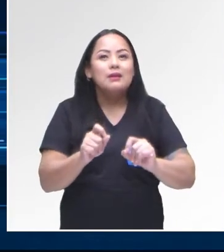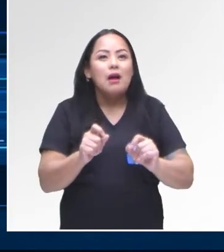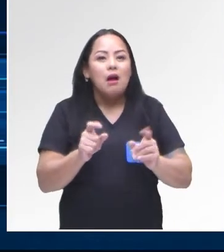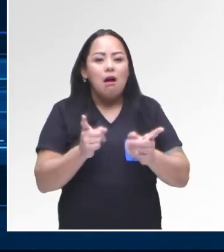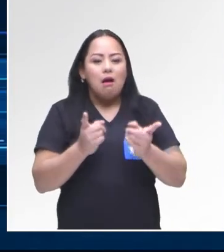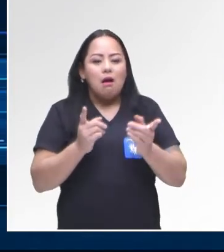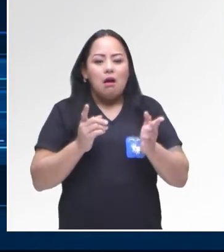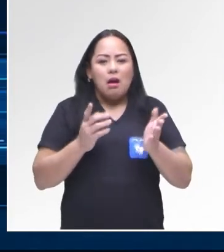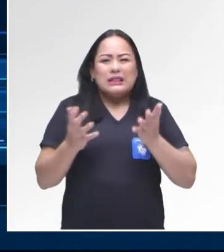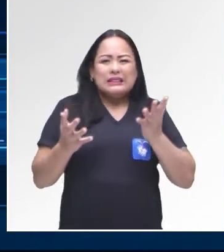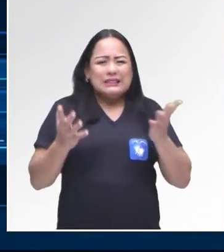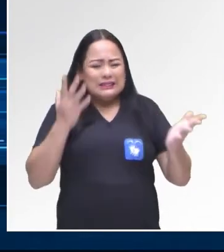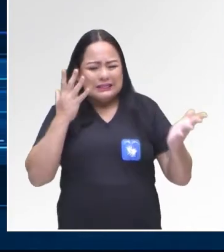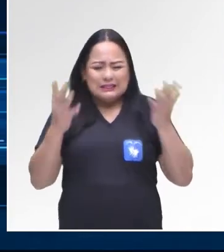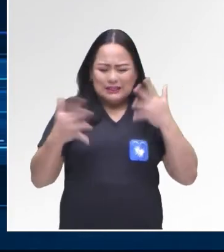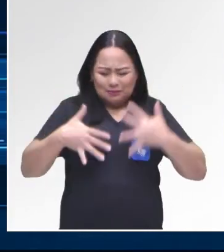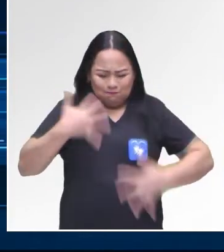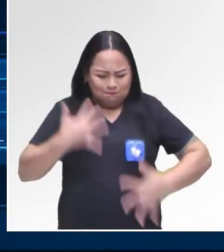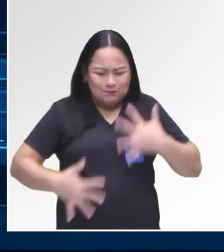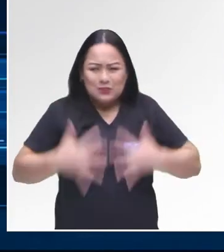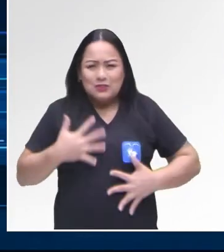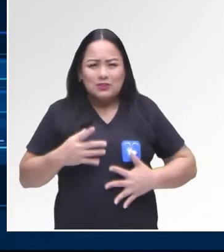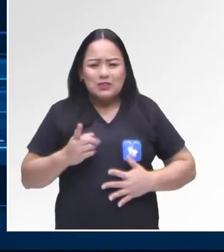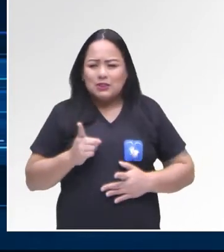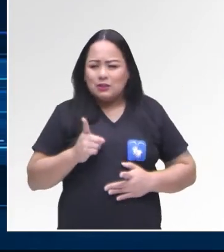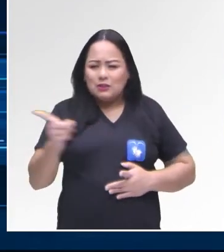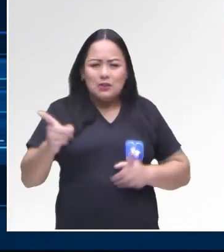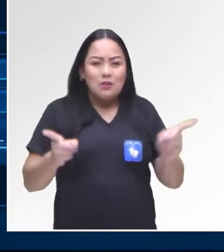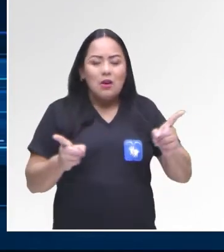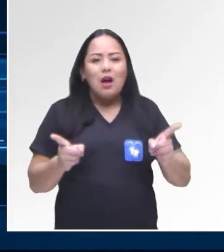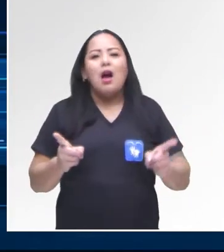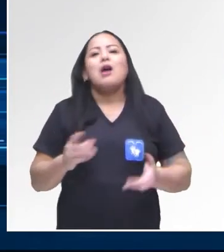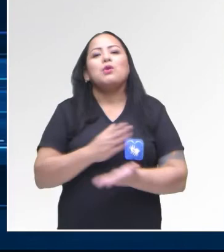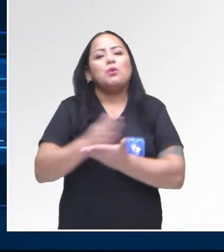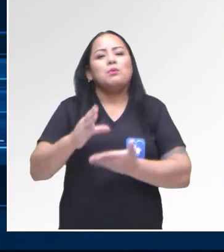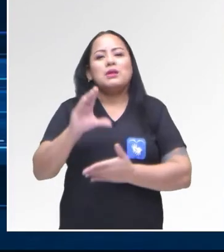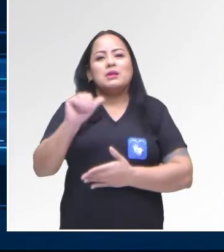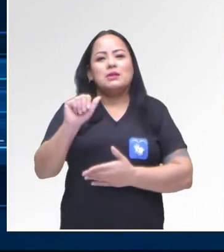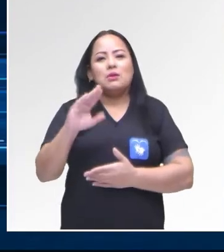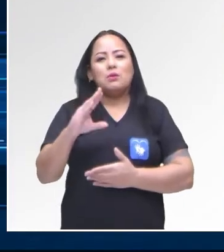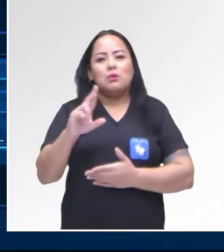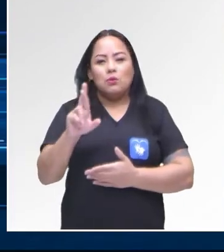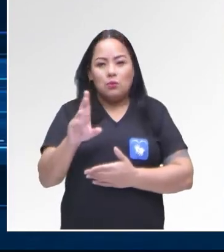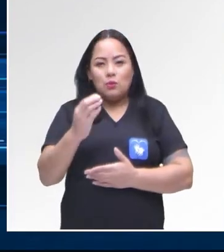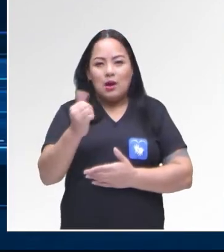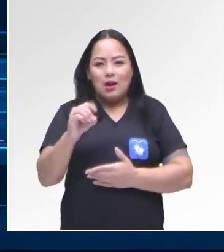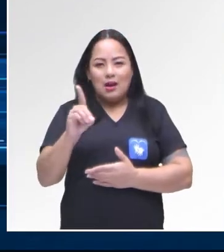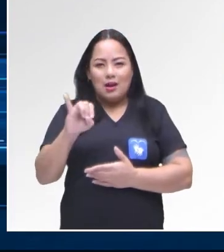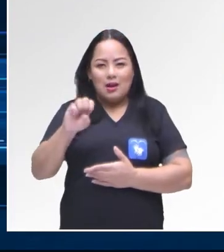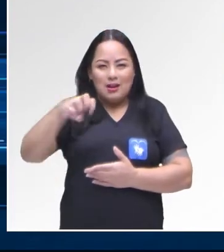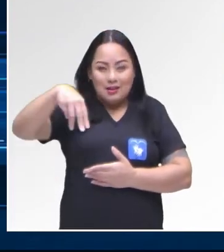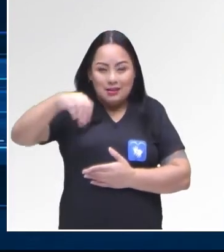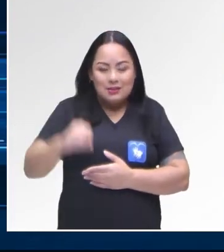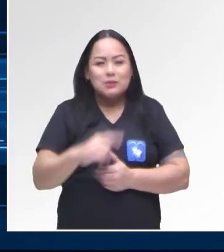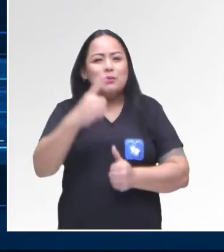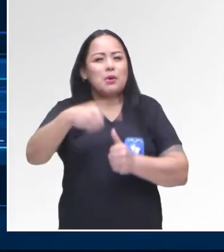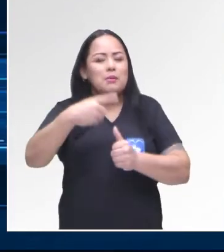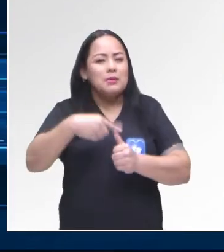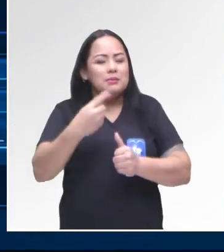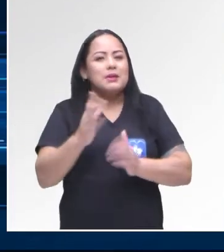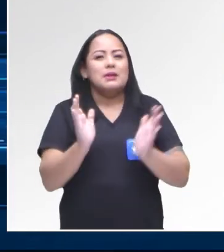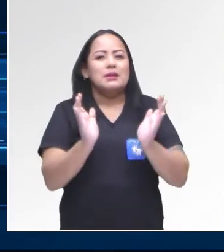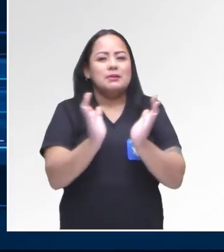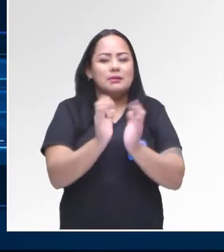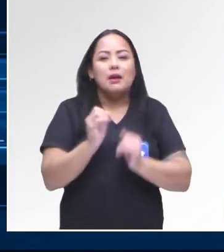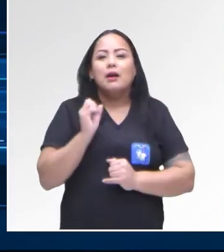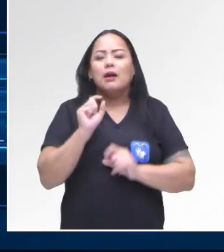o conflito. Aí nós vamos para o arcadismo. O arcadismo é a calmaria, a natureza. Nós vamos para a primeira geração. E o que